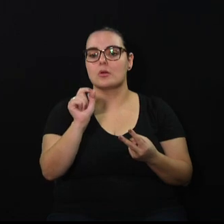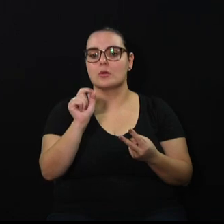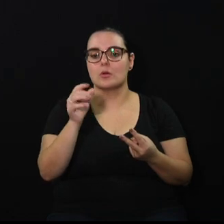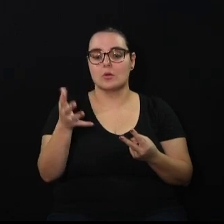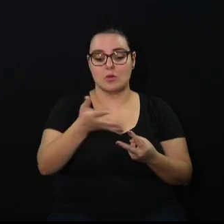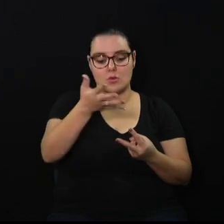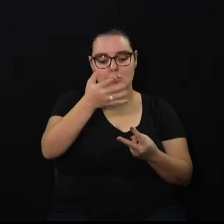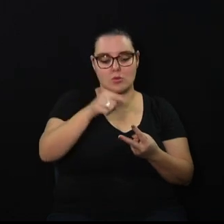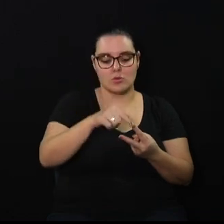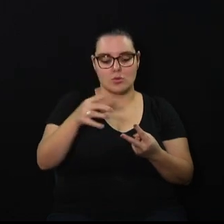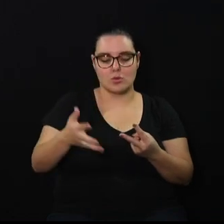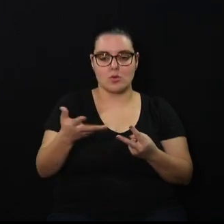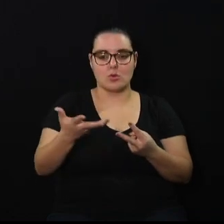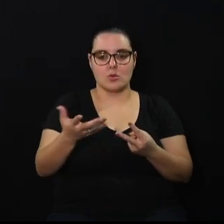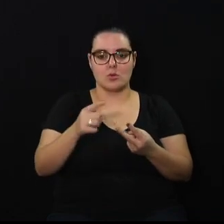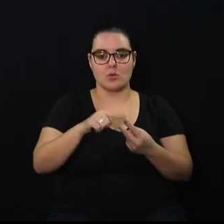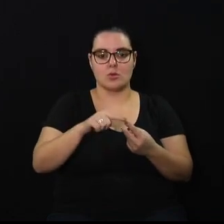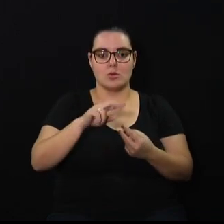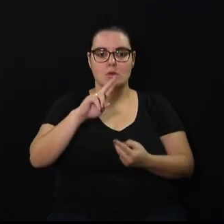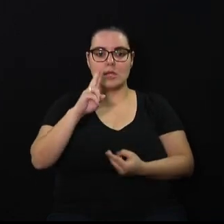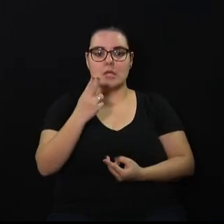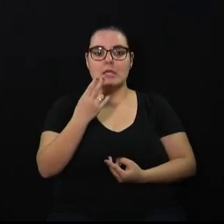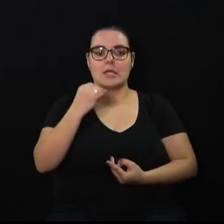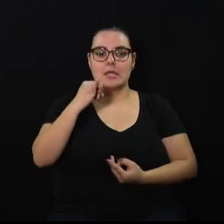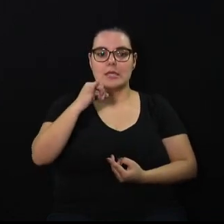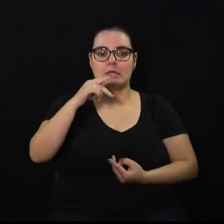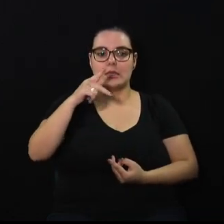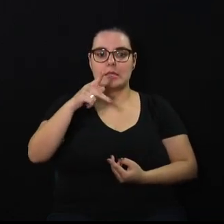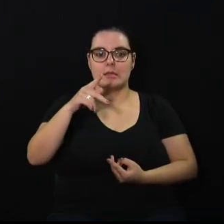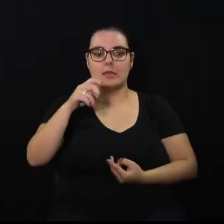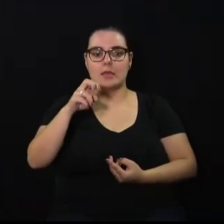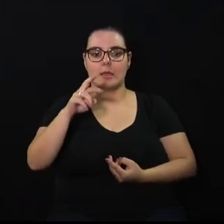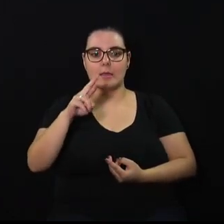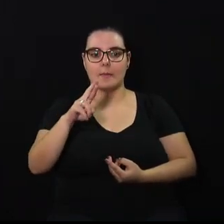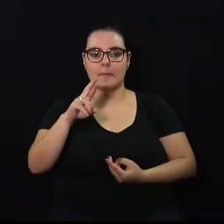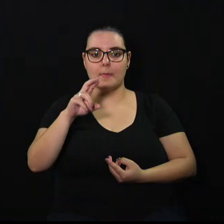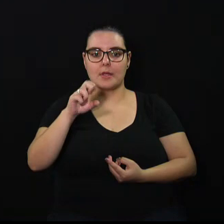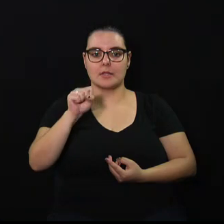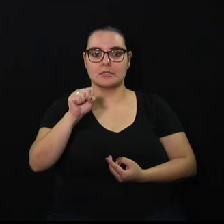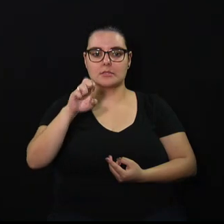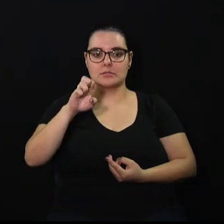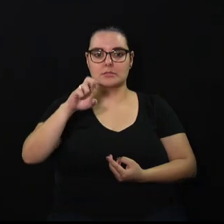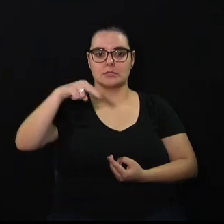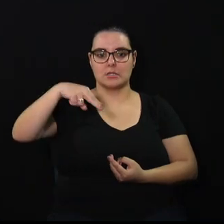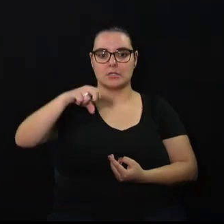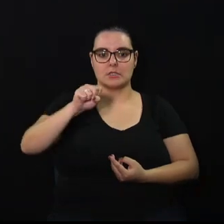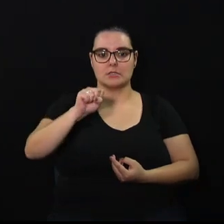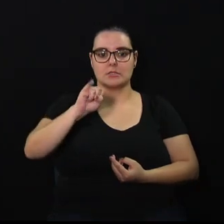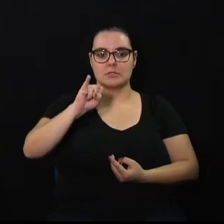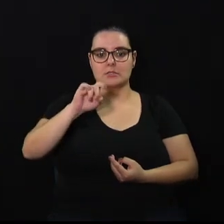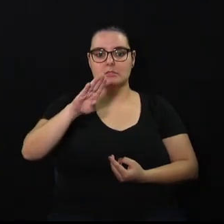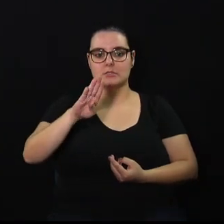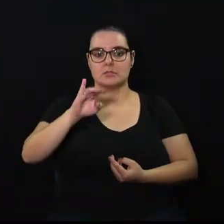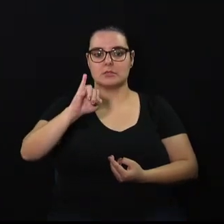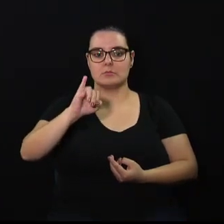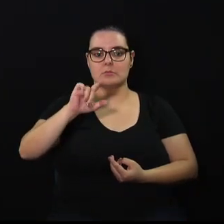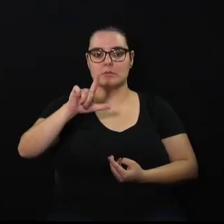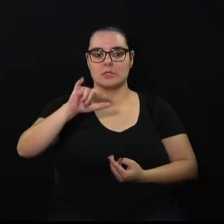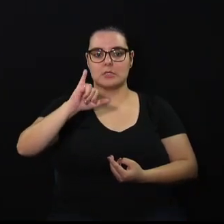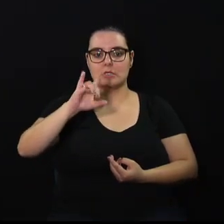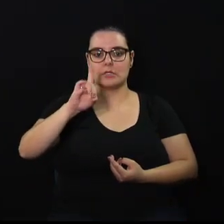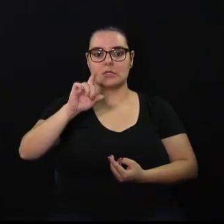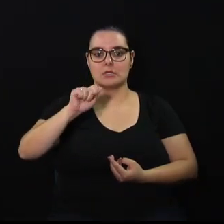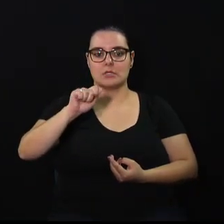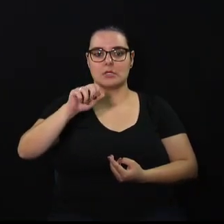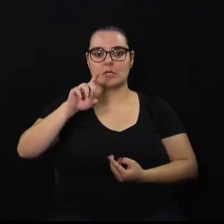nele pela a hipersensibilidade pela impossibilidade a hipersensibilidade são os estímulos que demonstra o comportamento